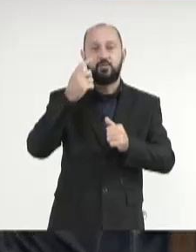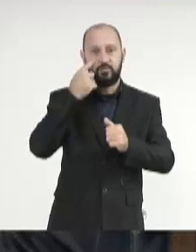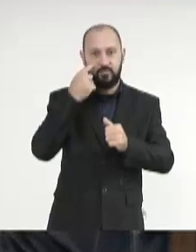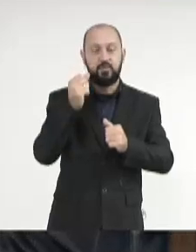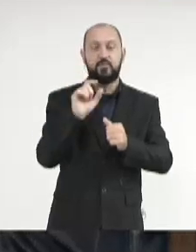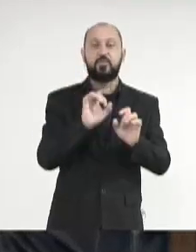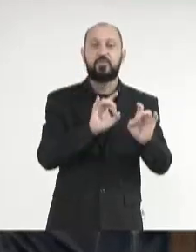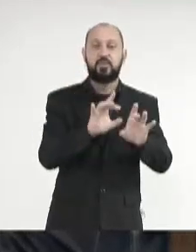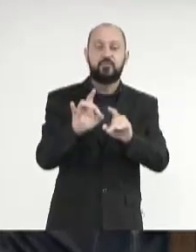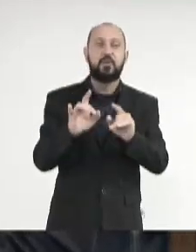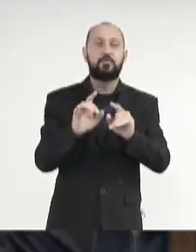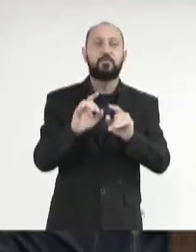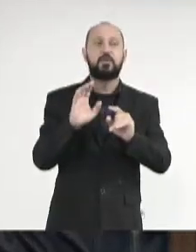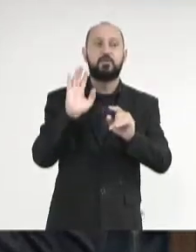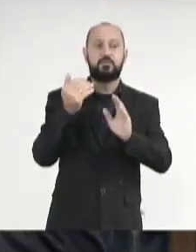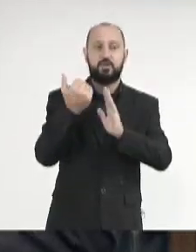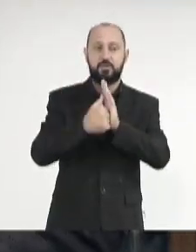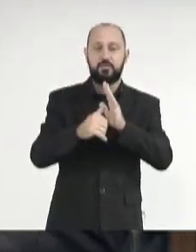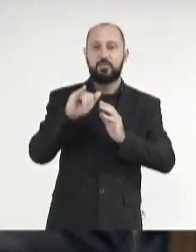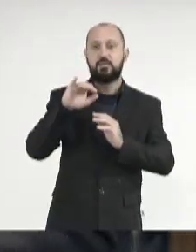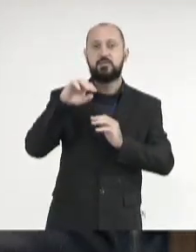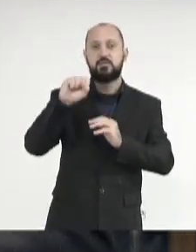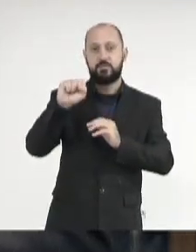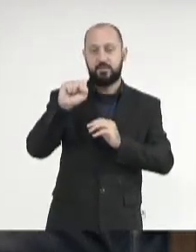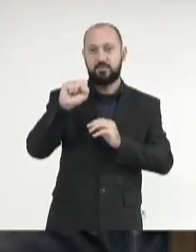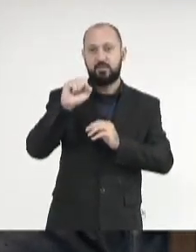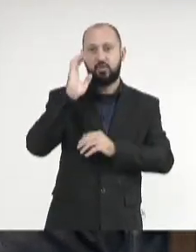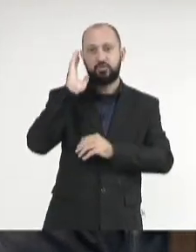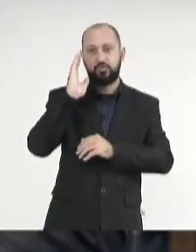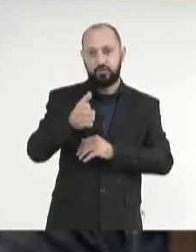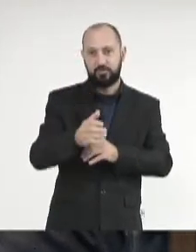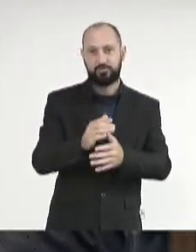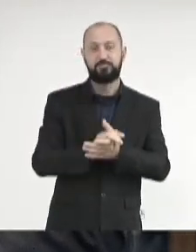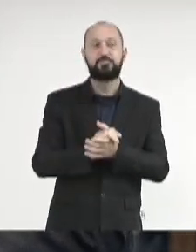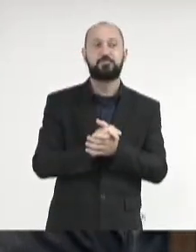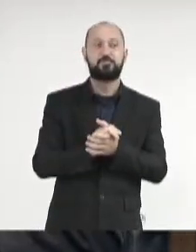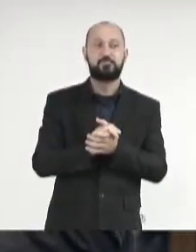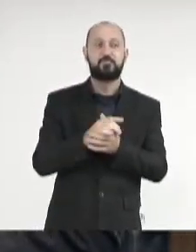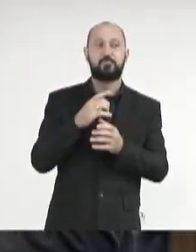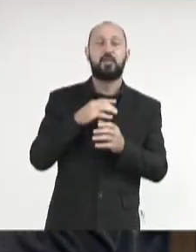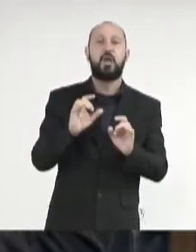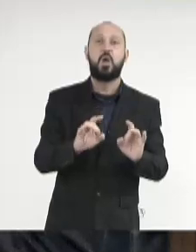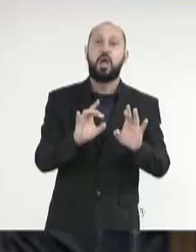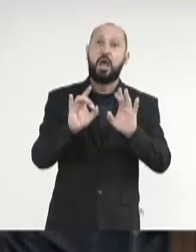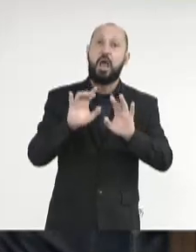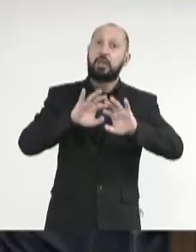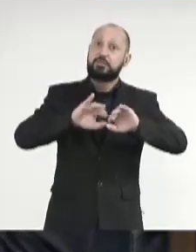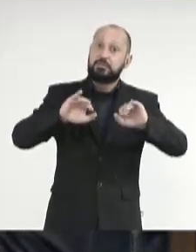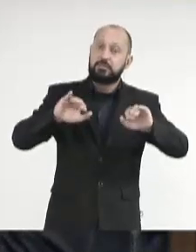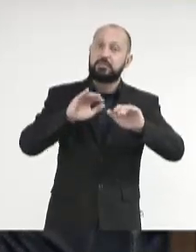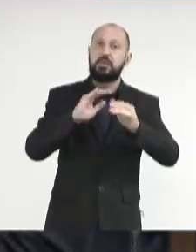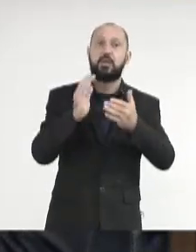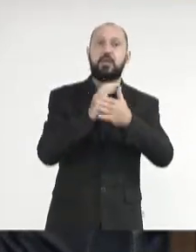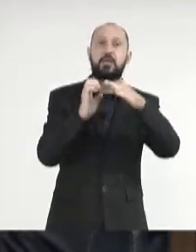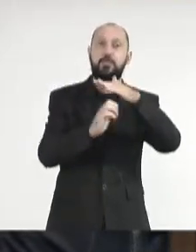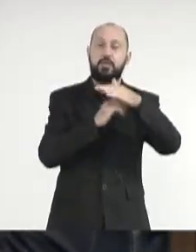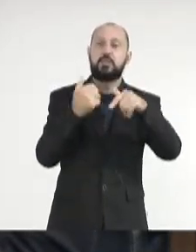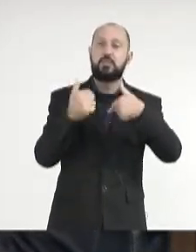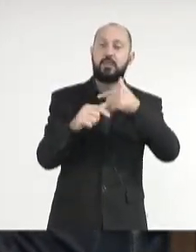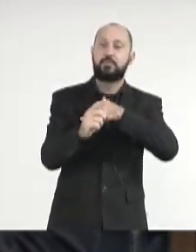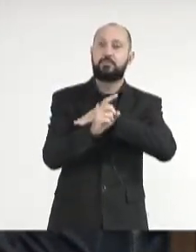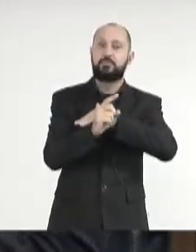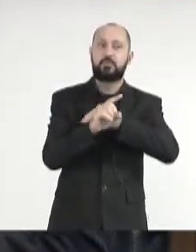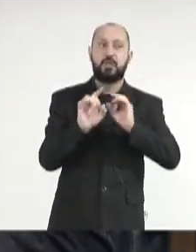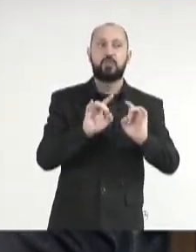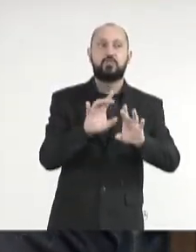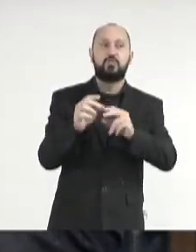houve venda de produto e vai incidir o ICMS de maneira presumida. Mas tem exceções. empresas que prestam serviços, elas